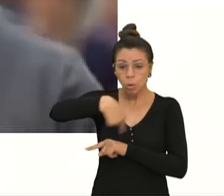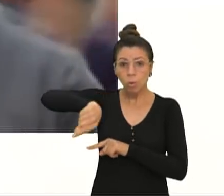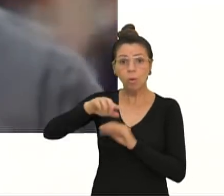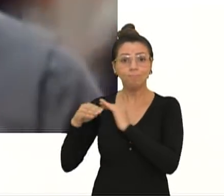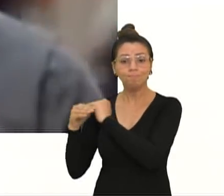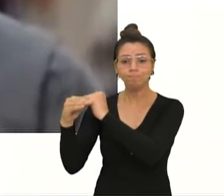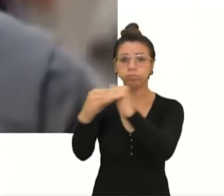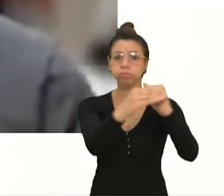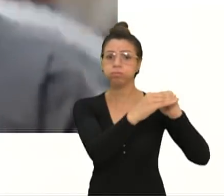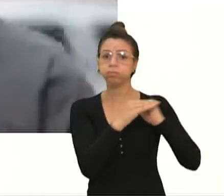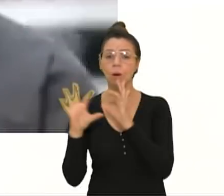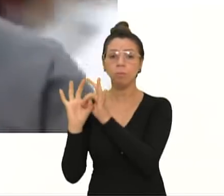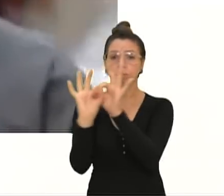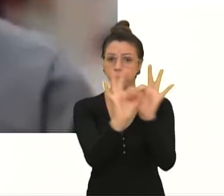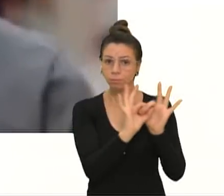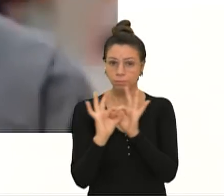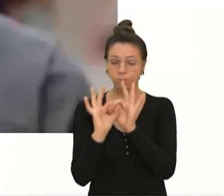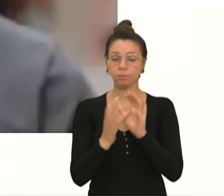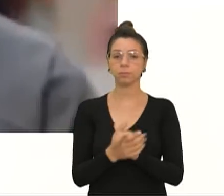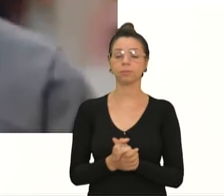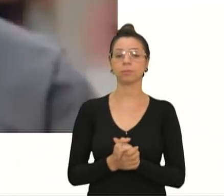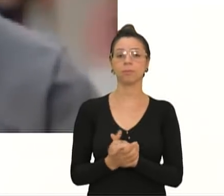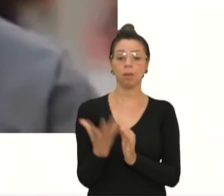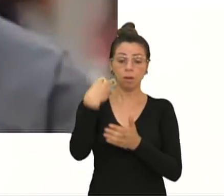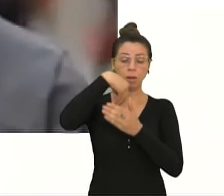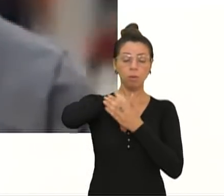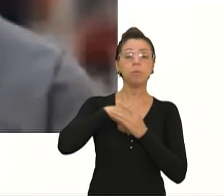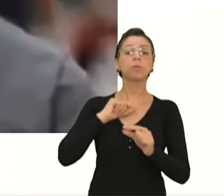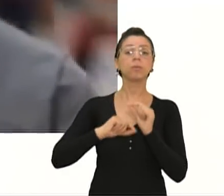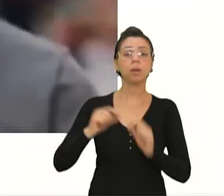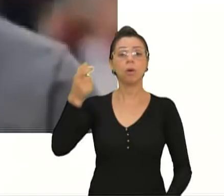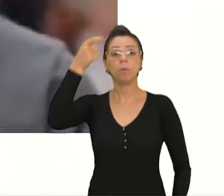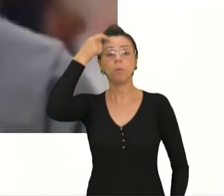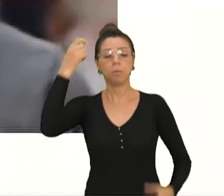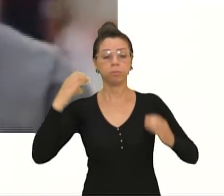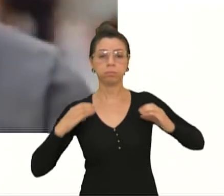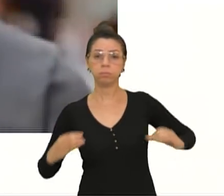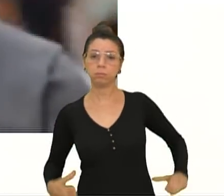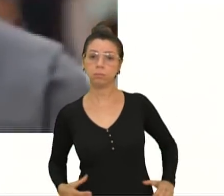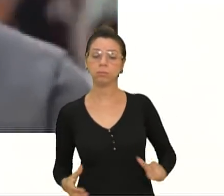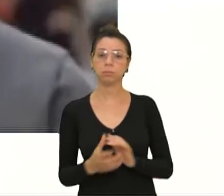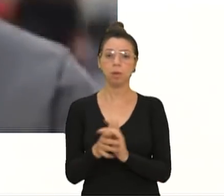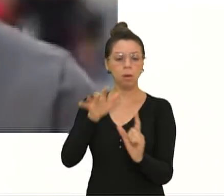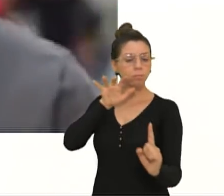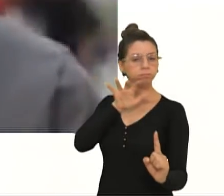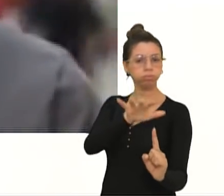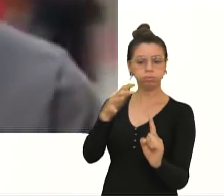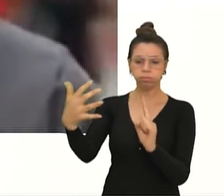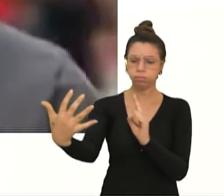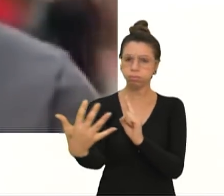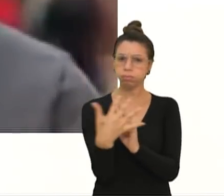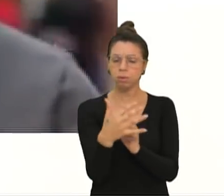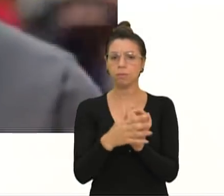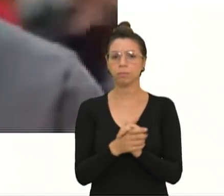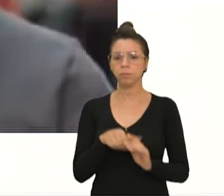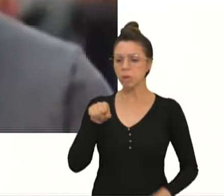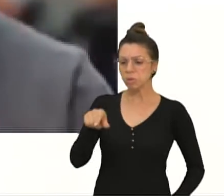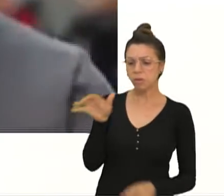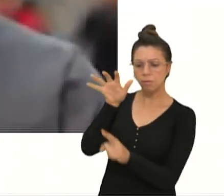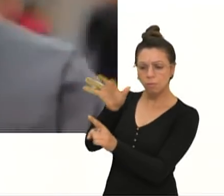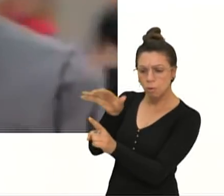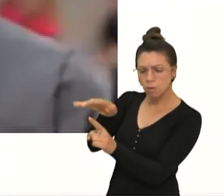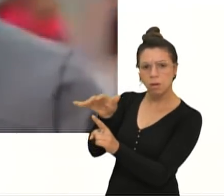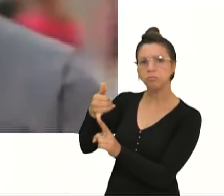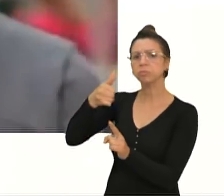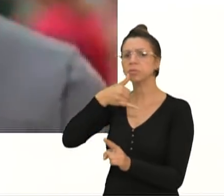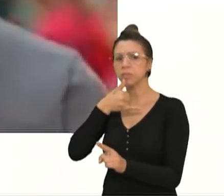nós. Uma pessoa com Ubuntu tem consciência de que ela é afetada quando um semelhante seu é afetado. Ela sabe